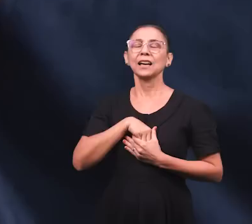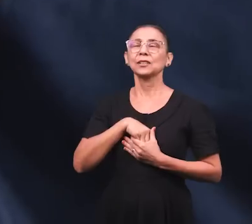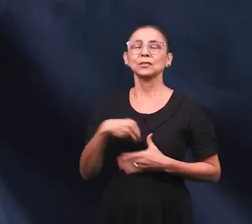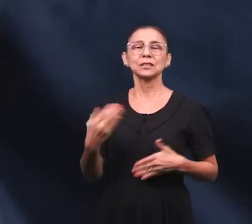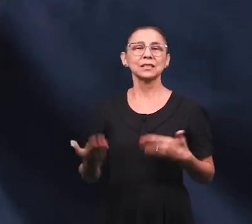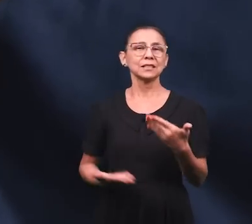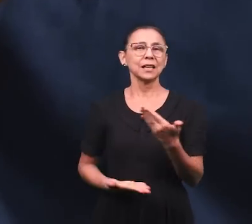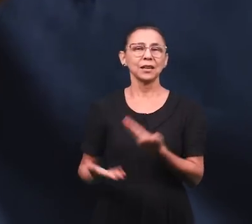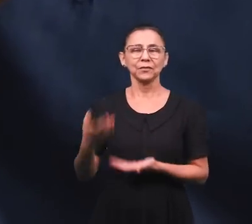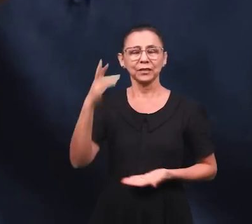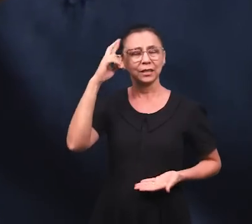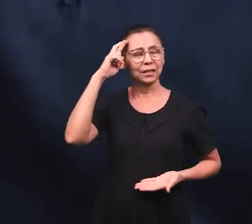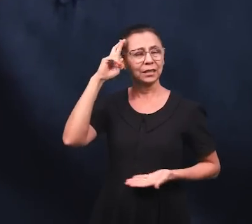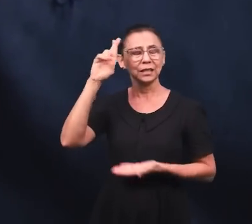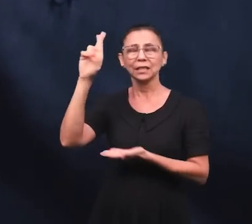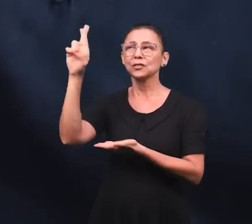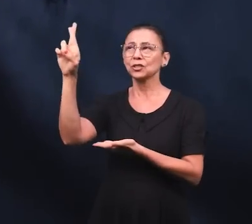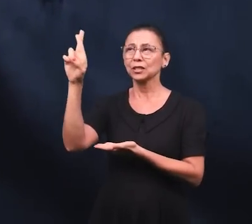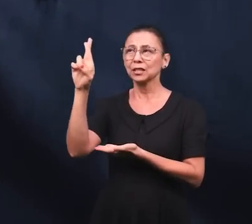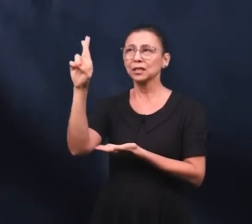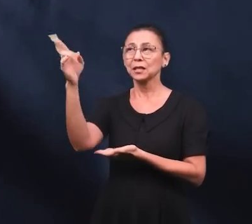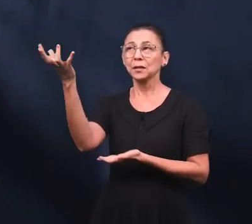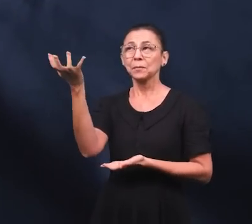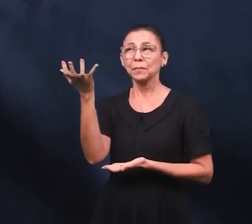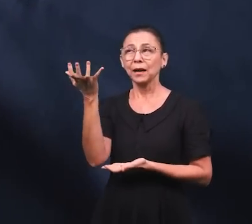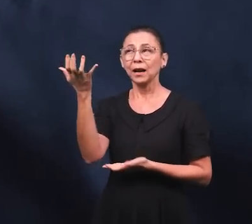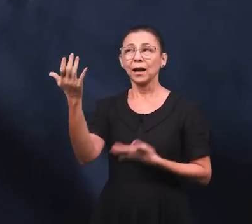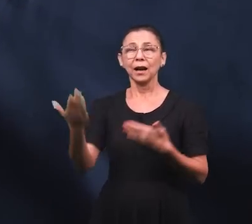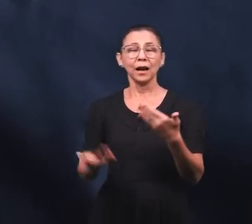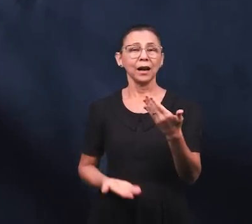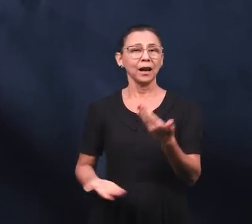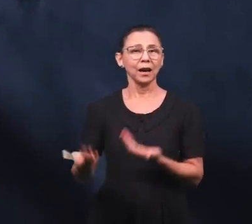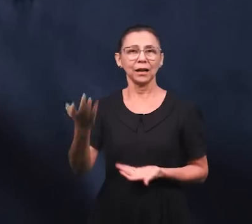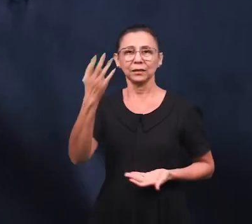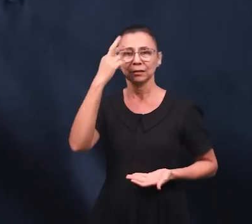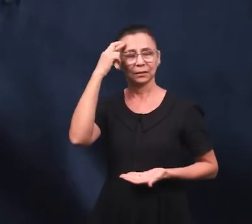conheces. Quero servir-te